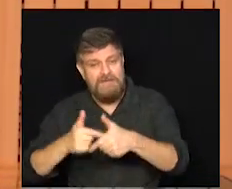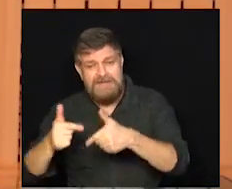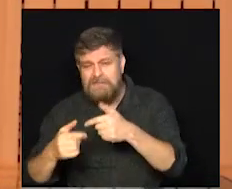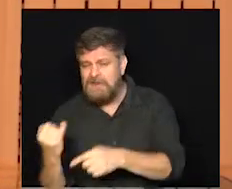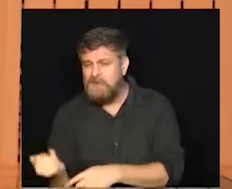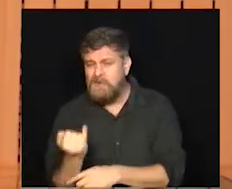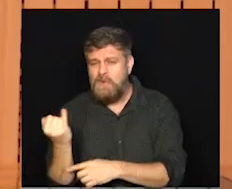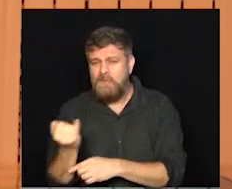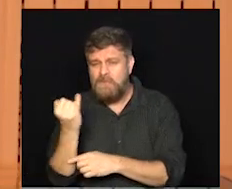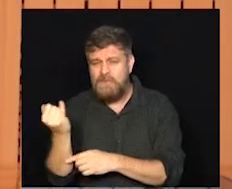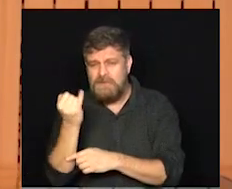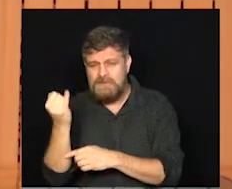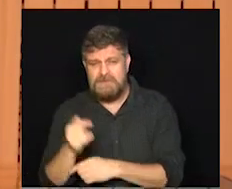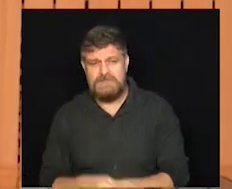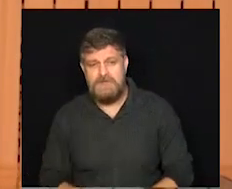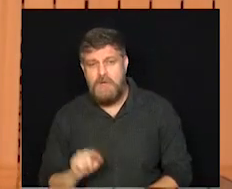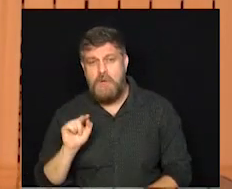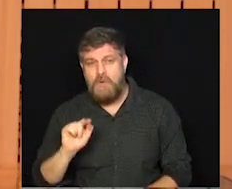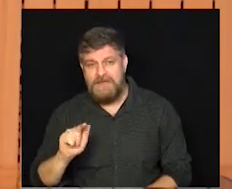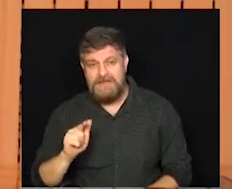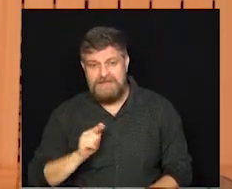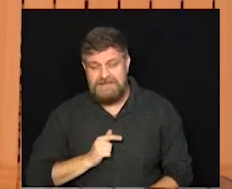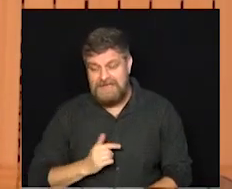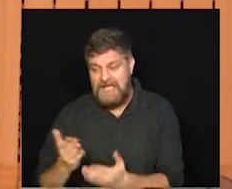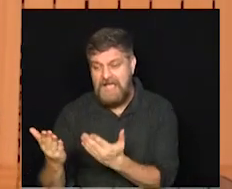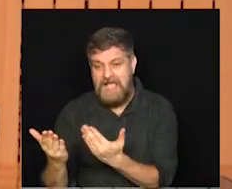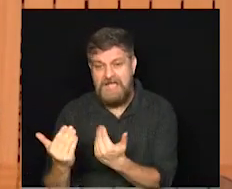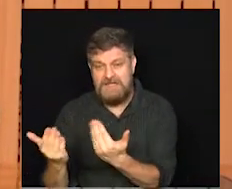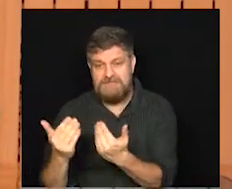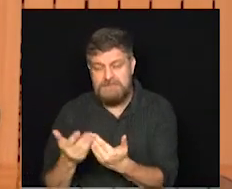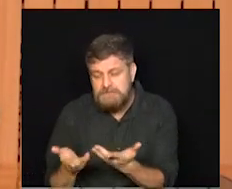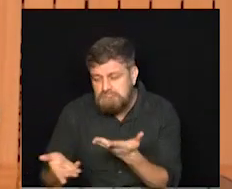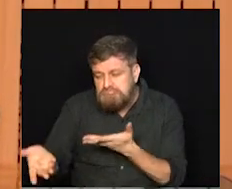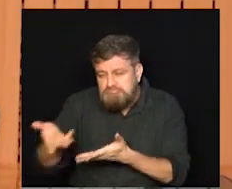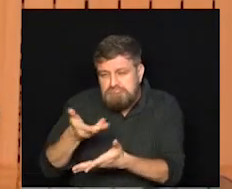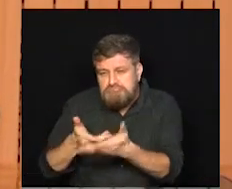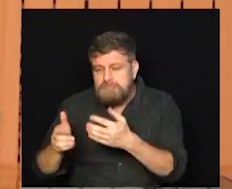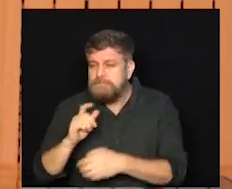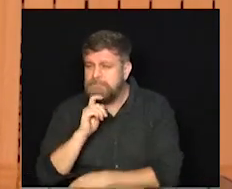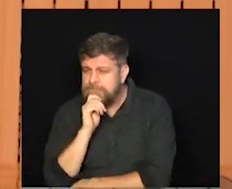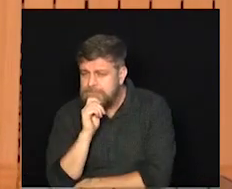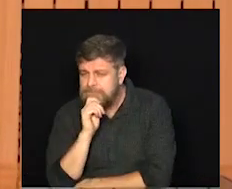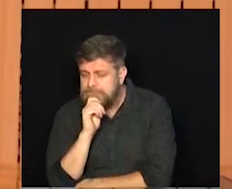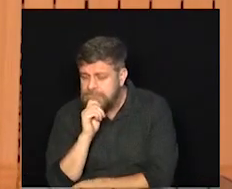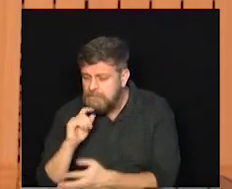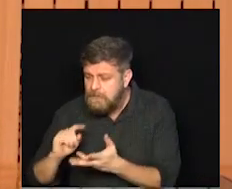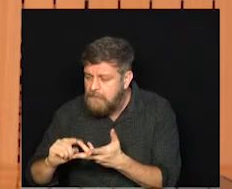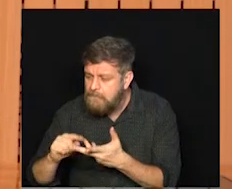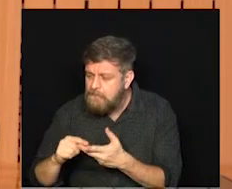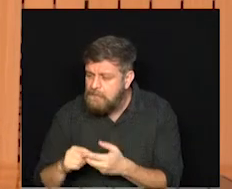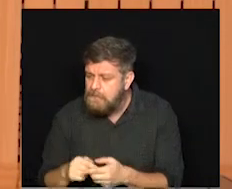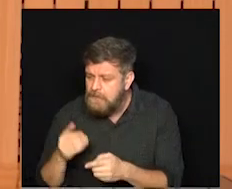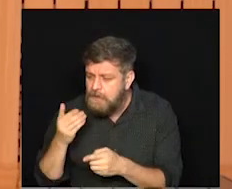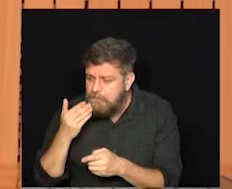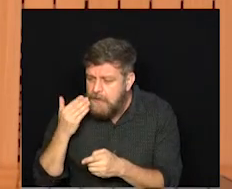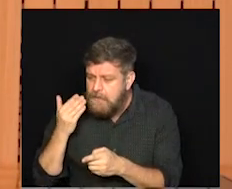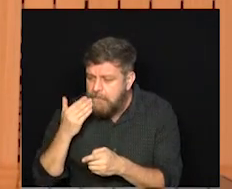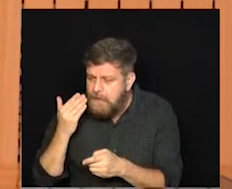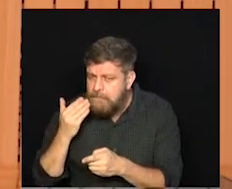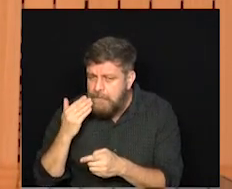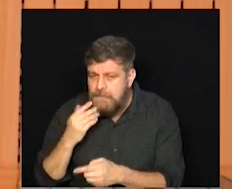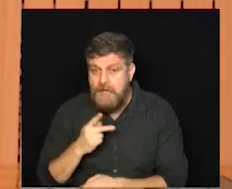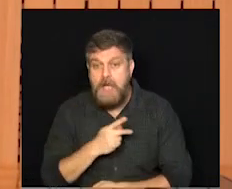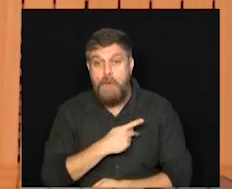importante de escuta àquela juventude que precisa desta atenção. Então, pastor Rodrigo, a